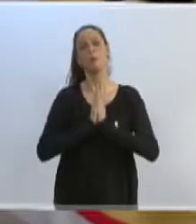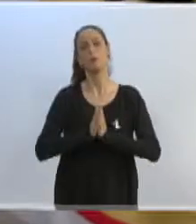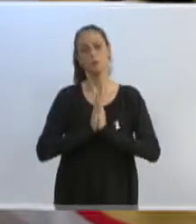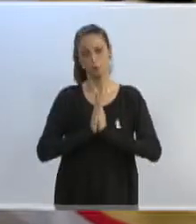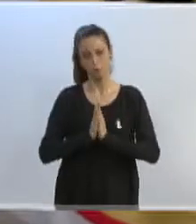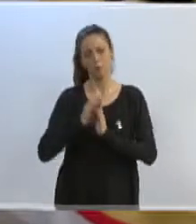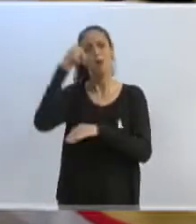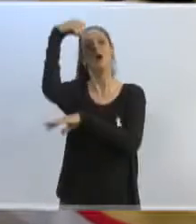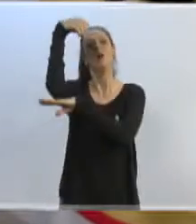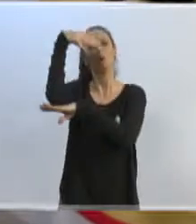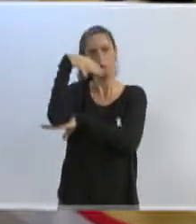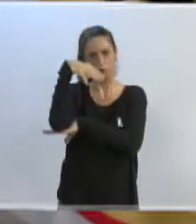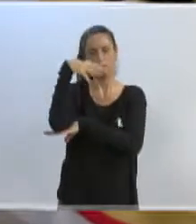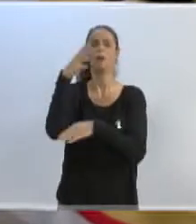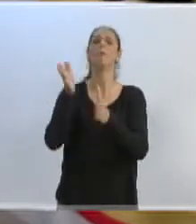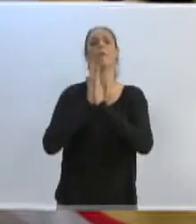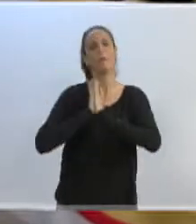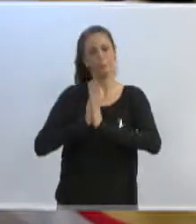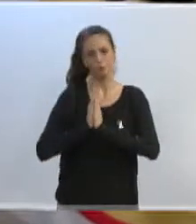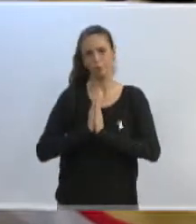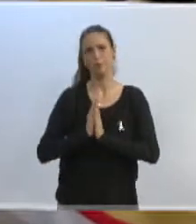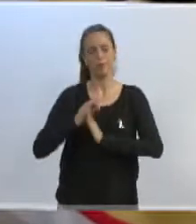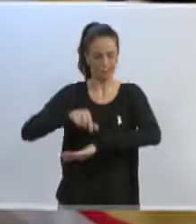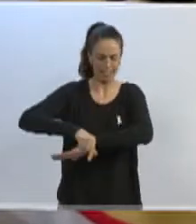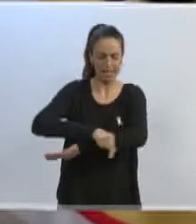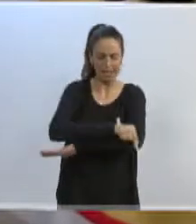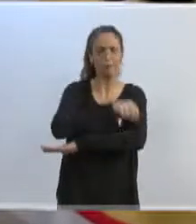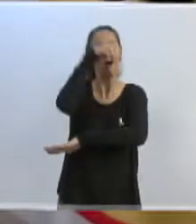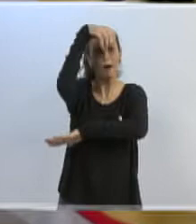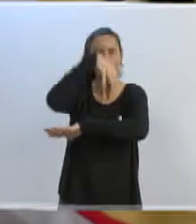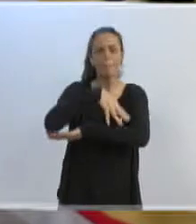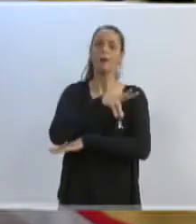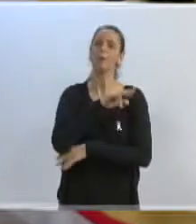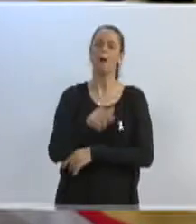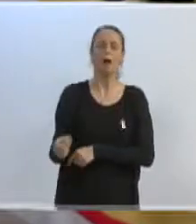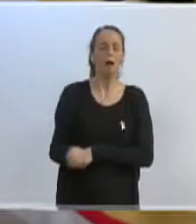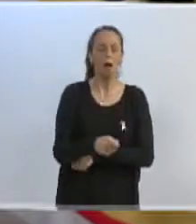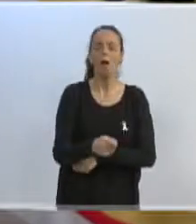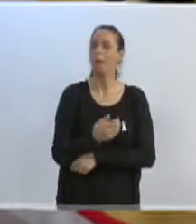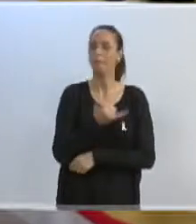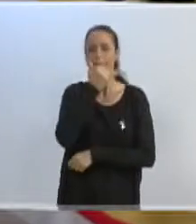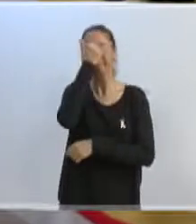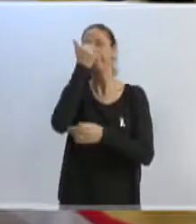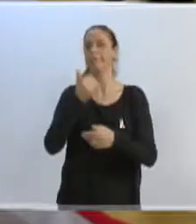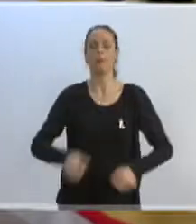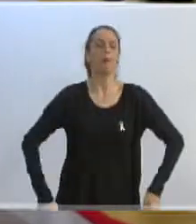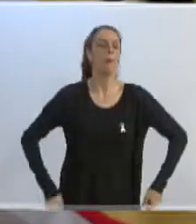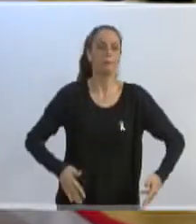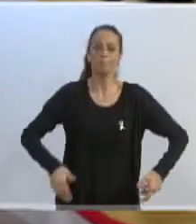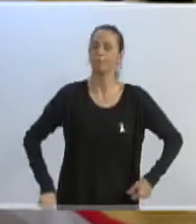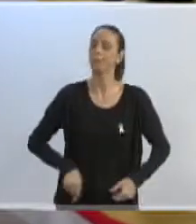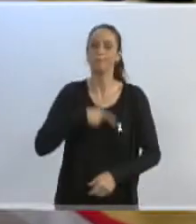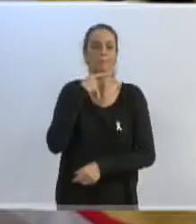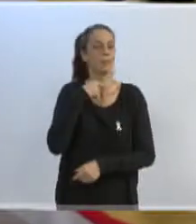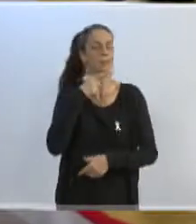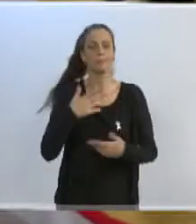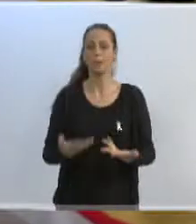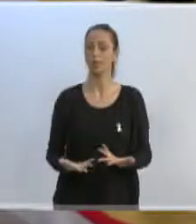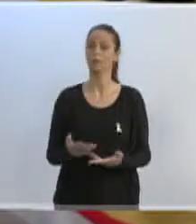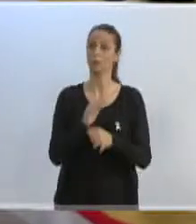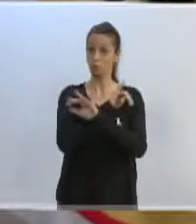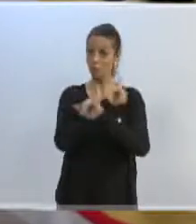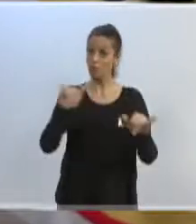poste de luz, também não coloque no meio da rua, porque vai ter alguém que vai precisar passar por ali, um cadeirante, um deficiente visual. Então eu quero